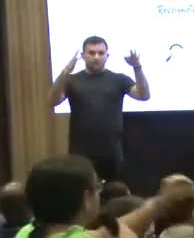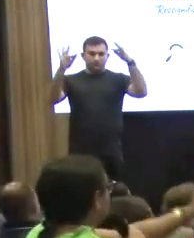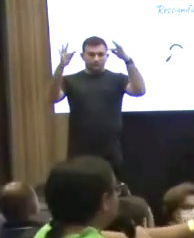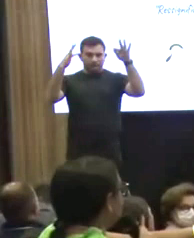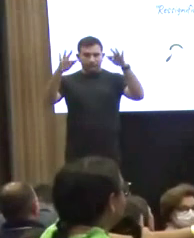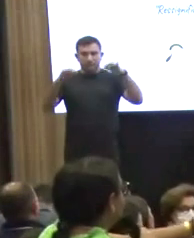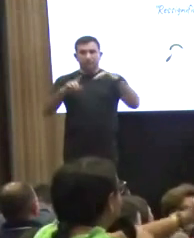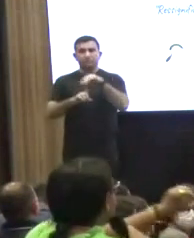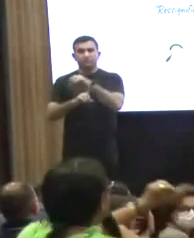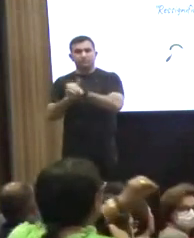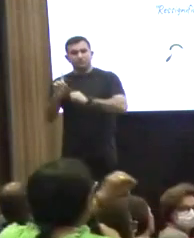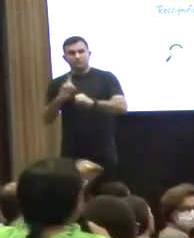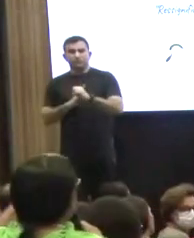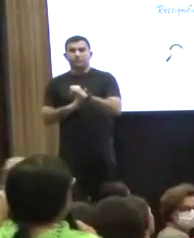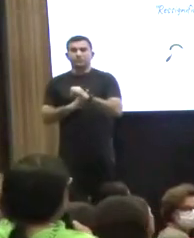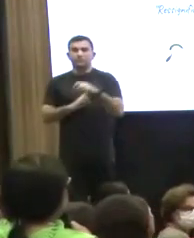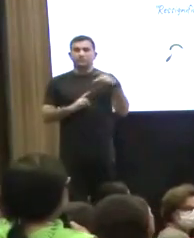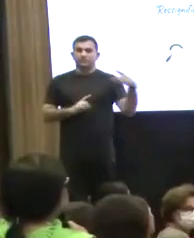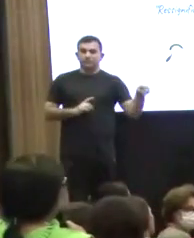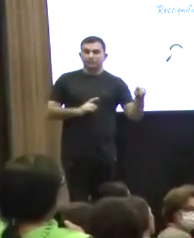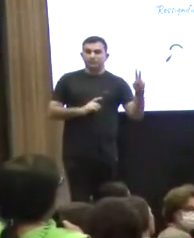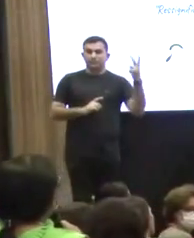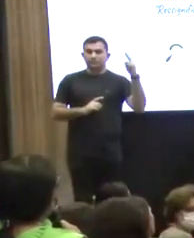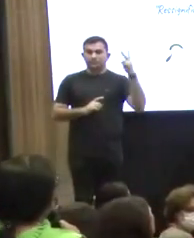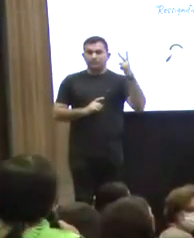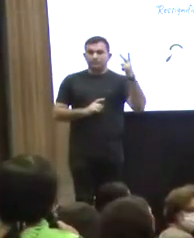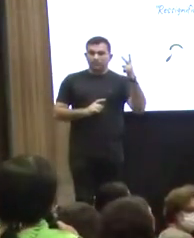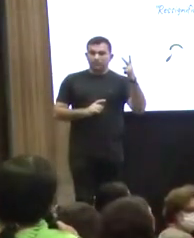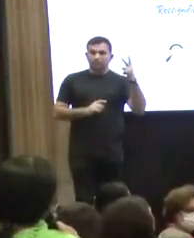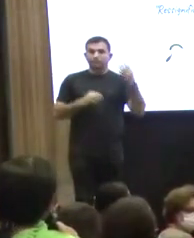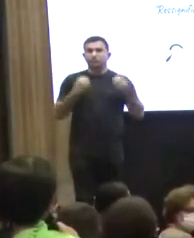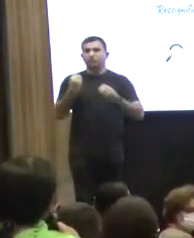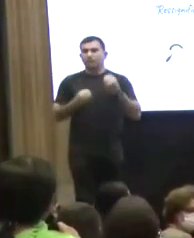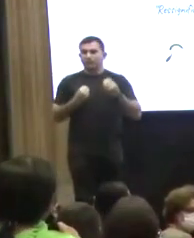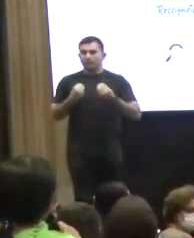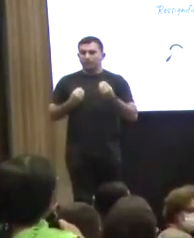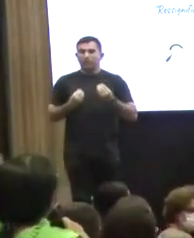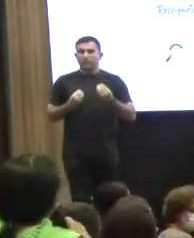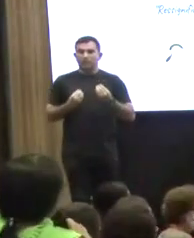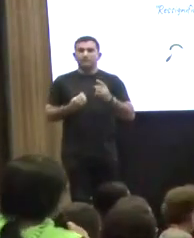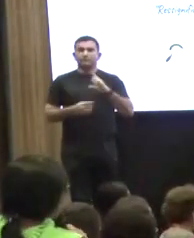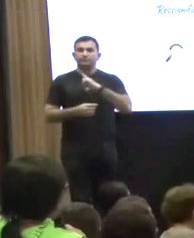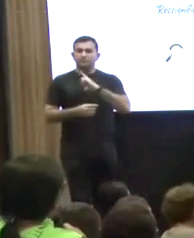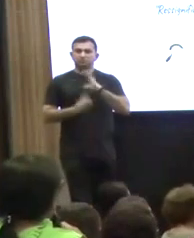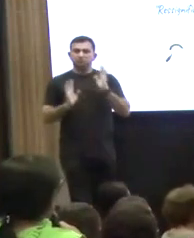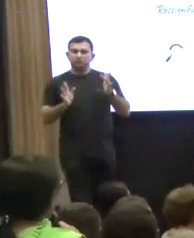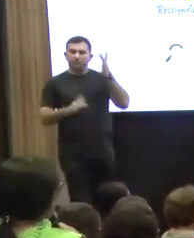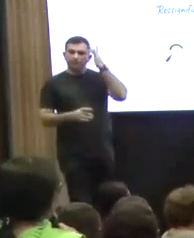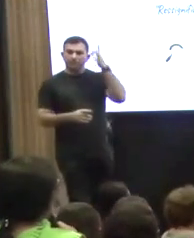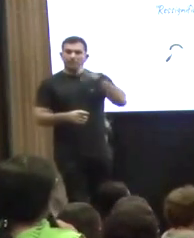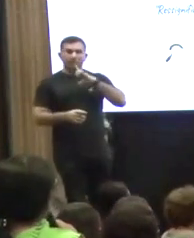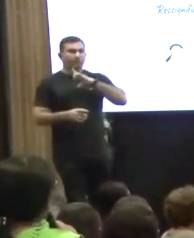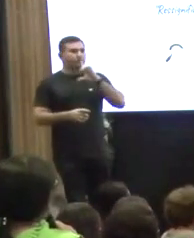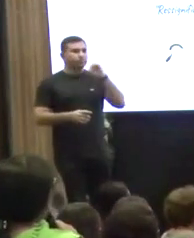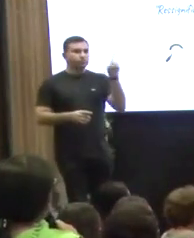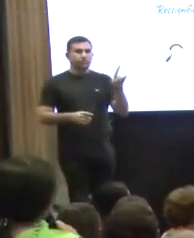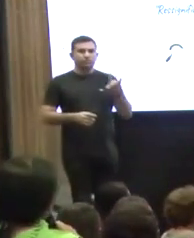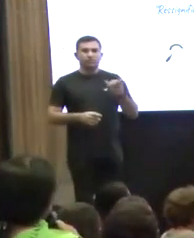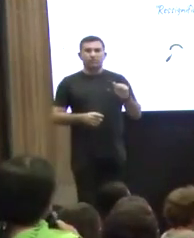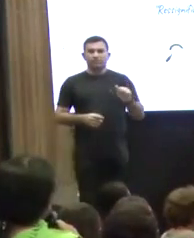professor de sociologia, o professor de história e as datas significativas, como ontem, dos